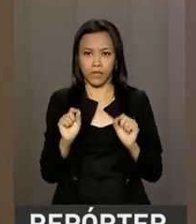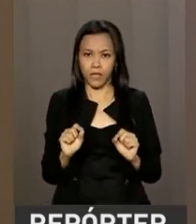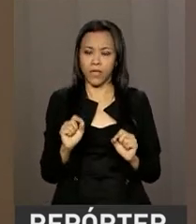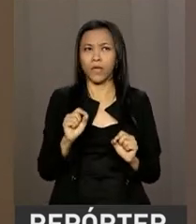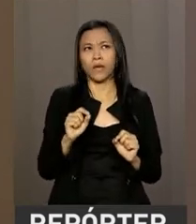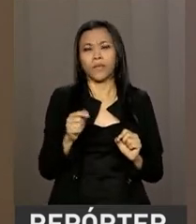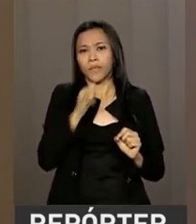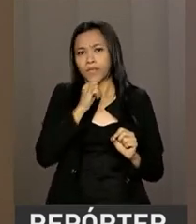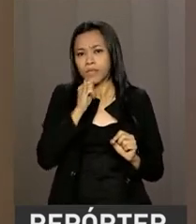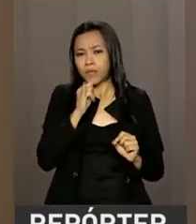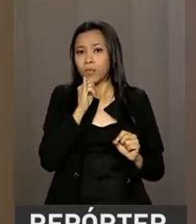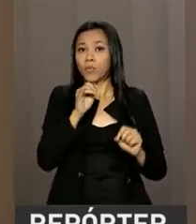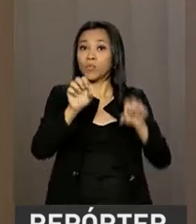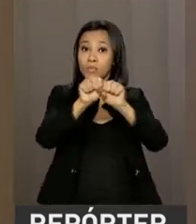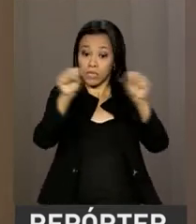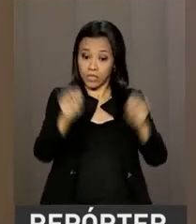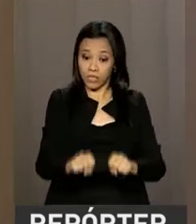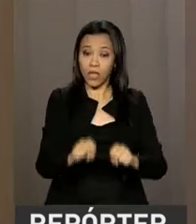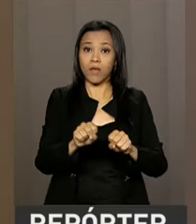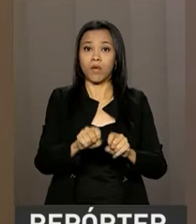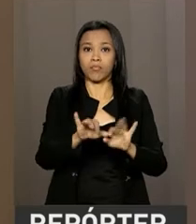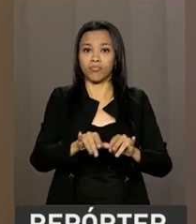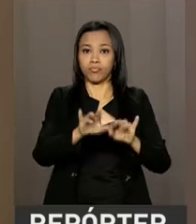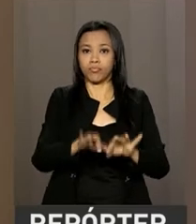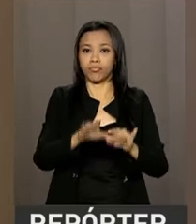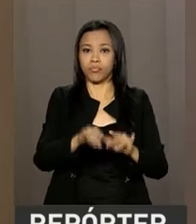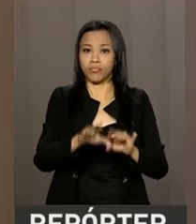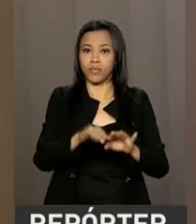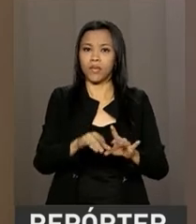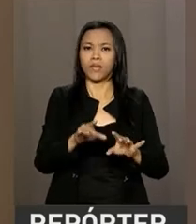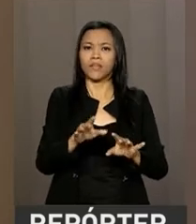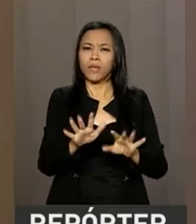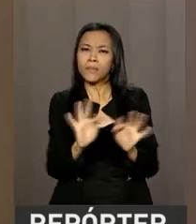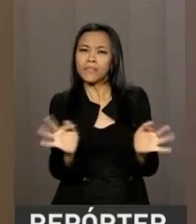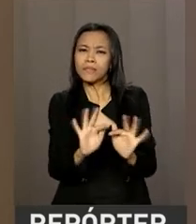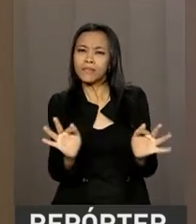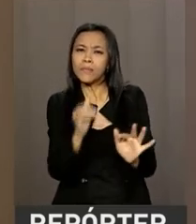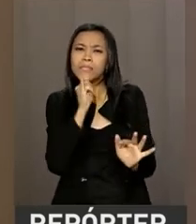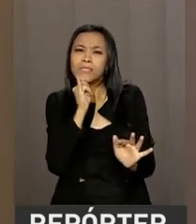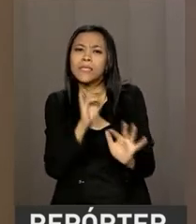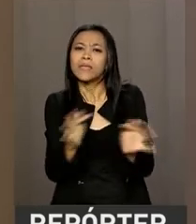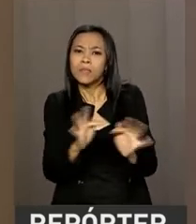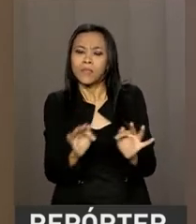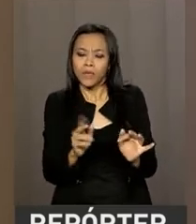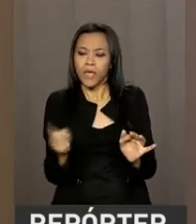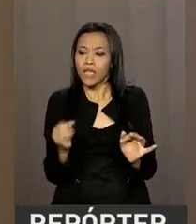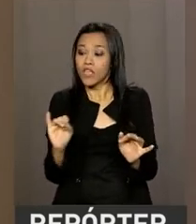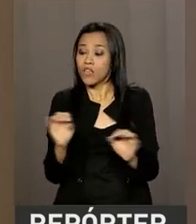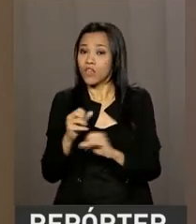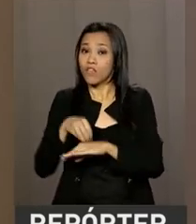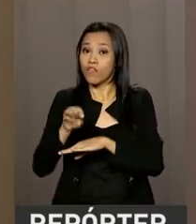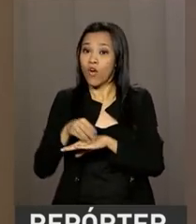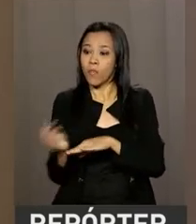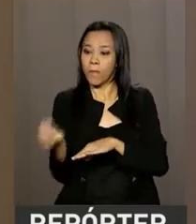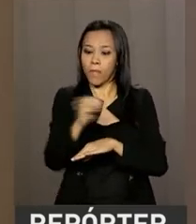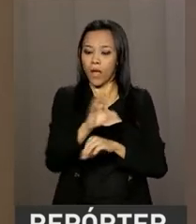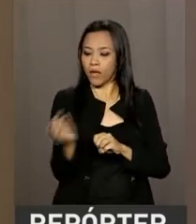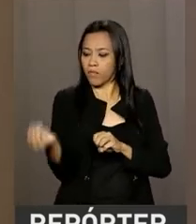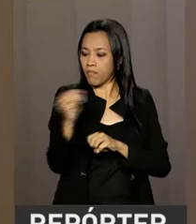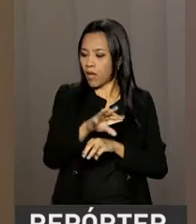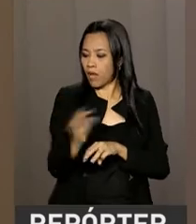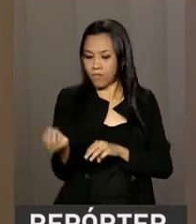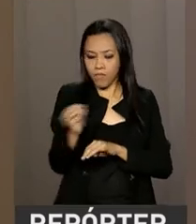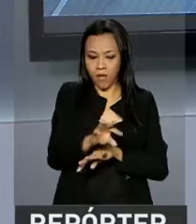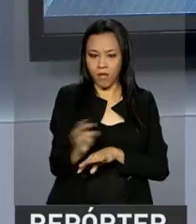programa da receita federal que o rascunho do imposto de renda e ali ele informar já mensalmente aquelas despesas que ele